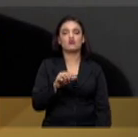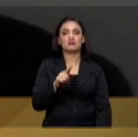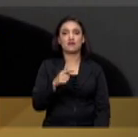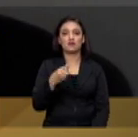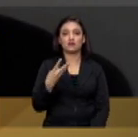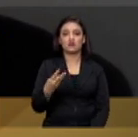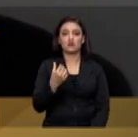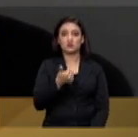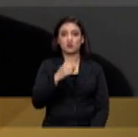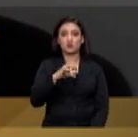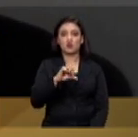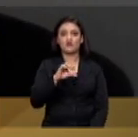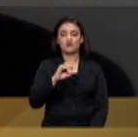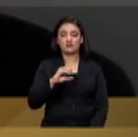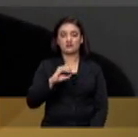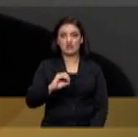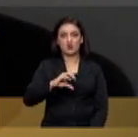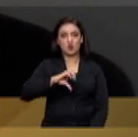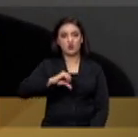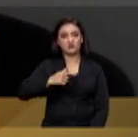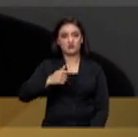190943, 192045,